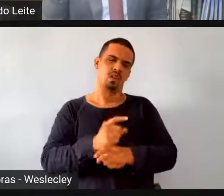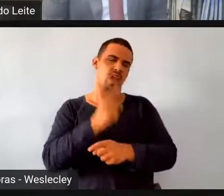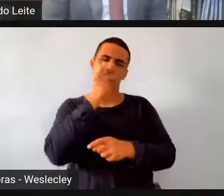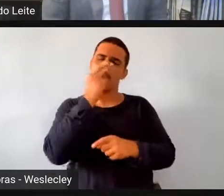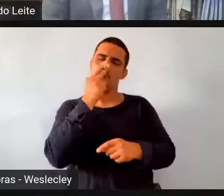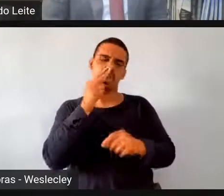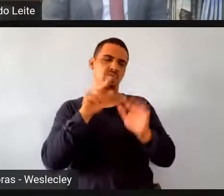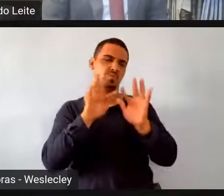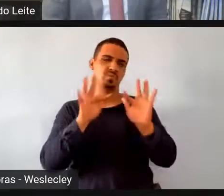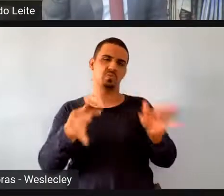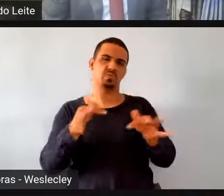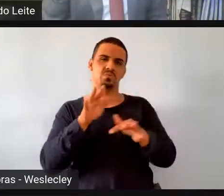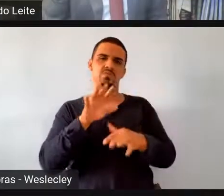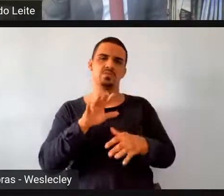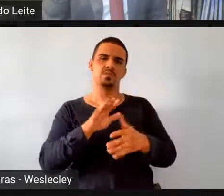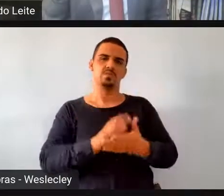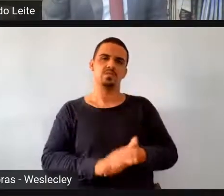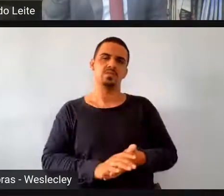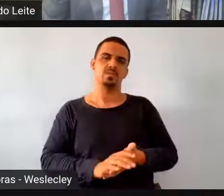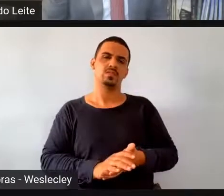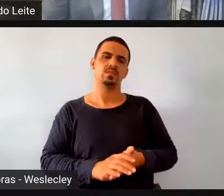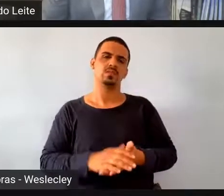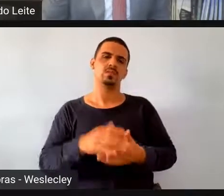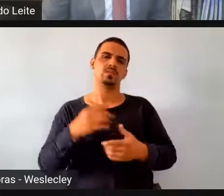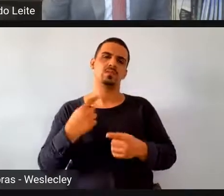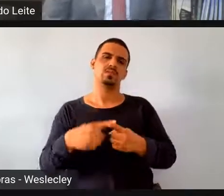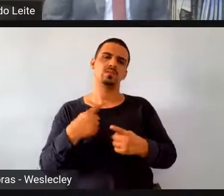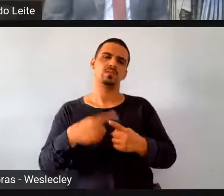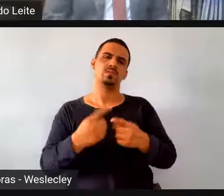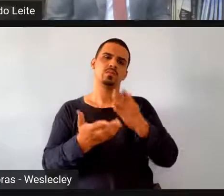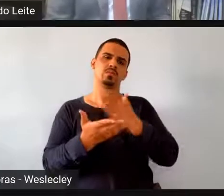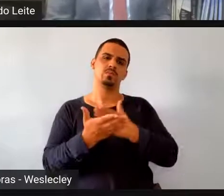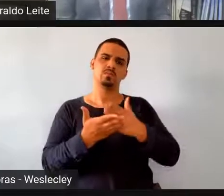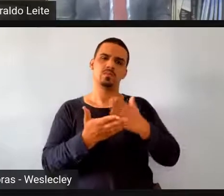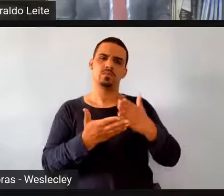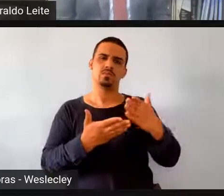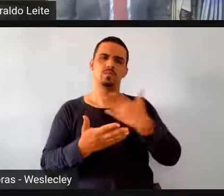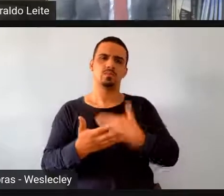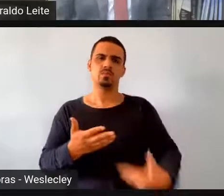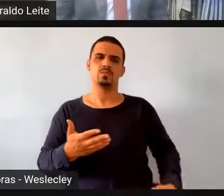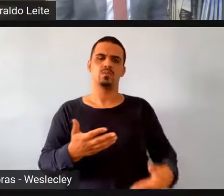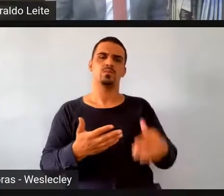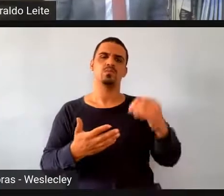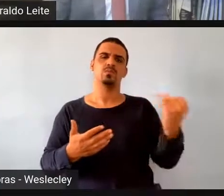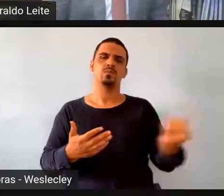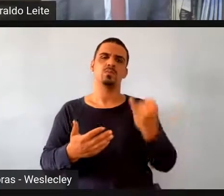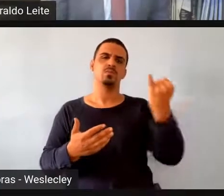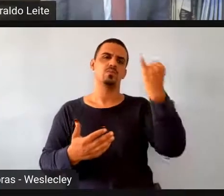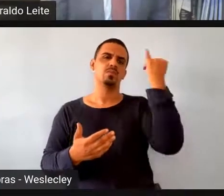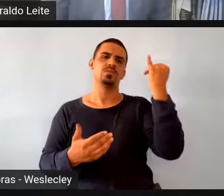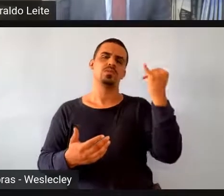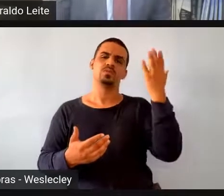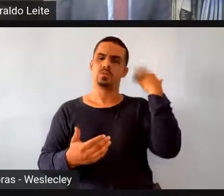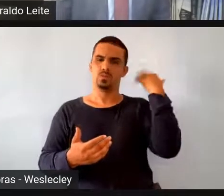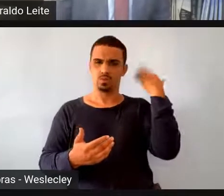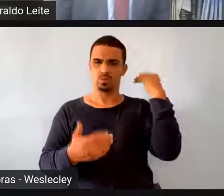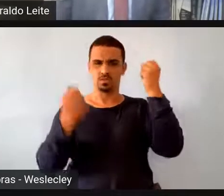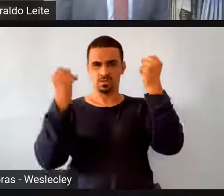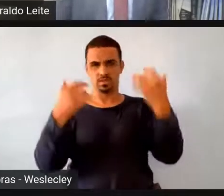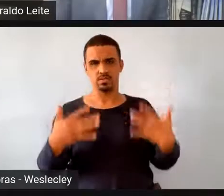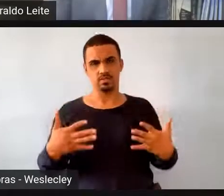isso. Por que o financiamento público é importante ao lado de outras fontes? A gente tinha falado da importância do financiamento público